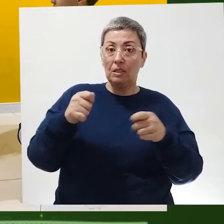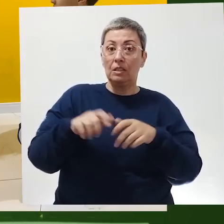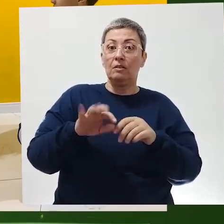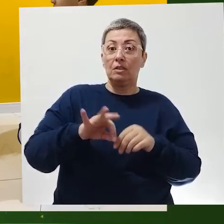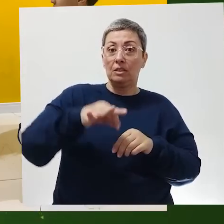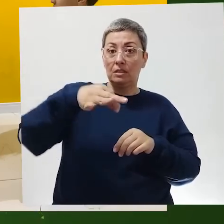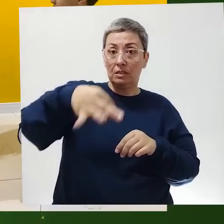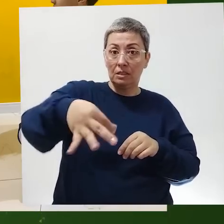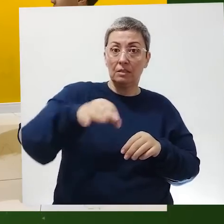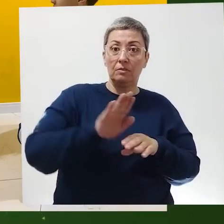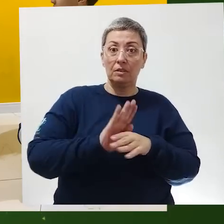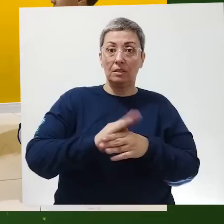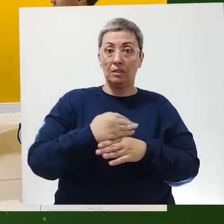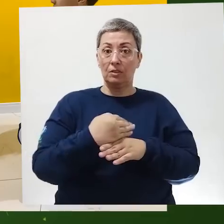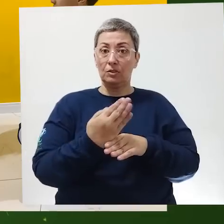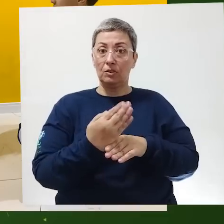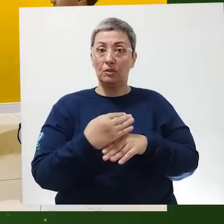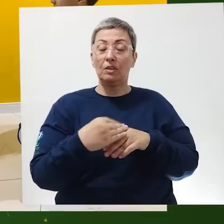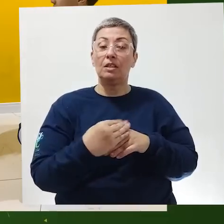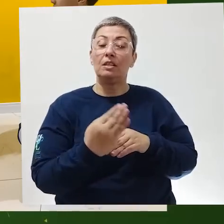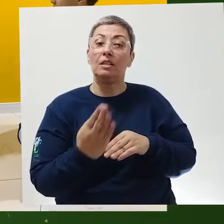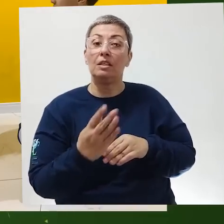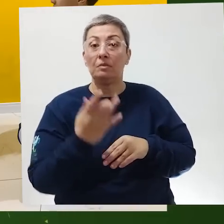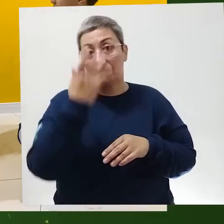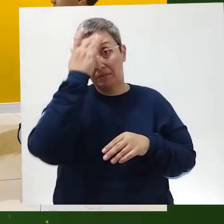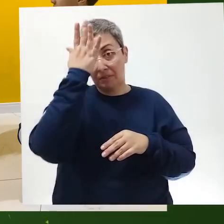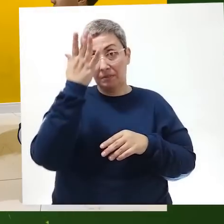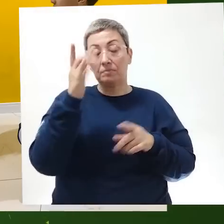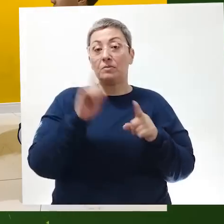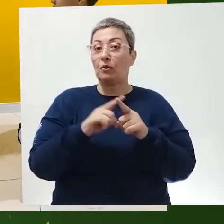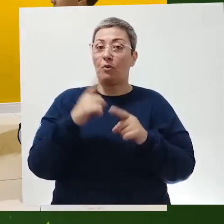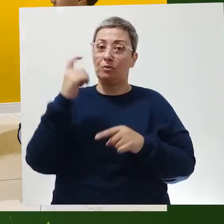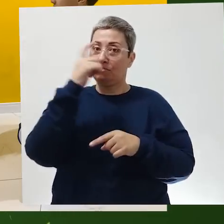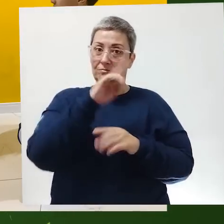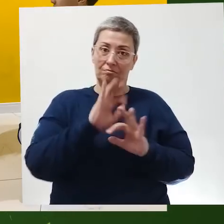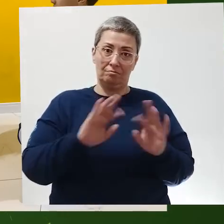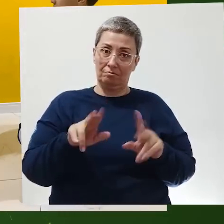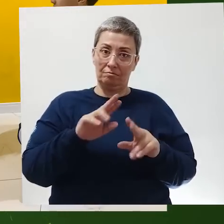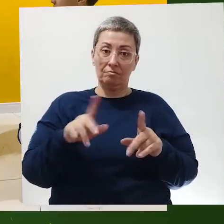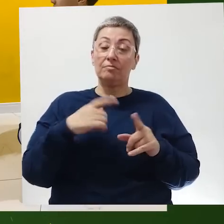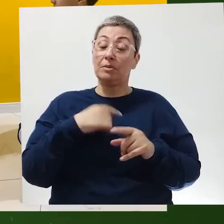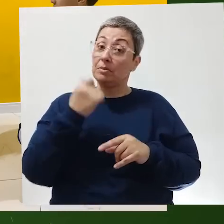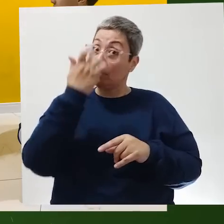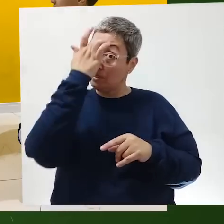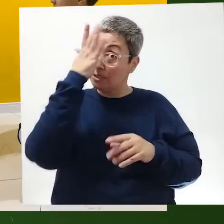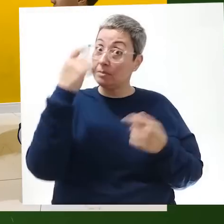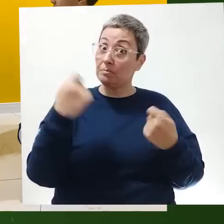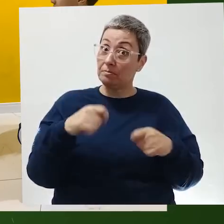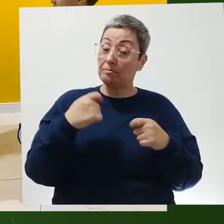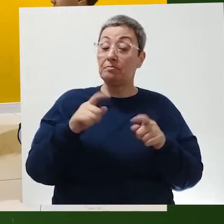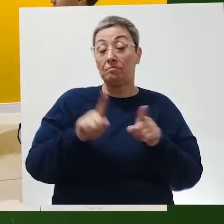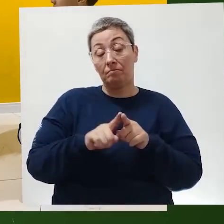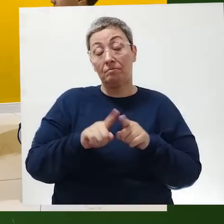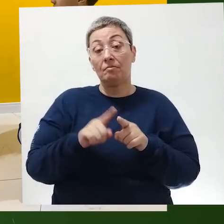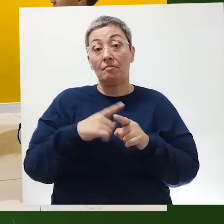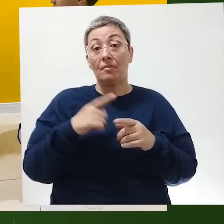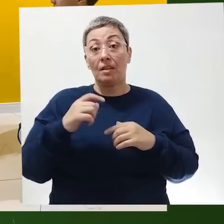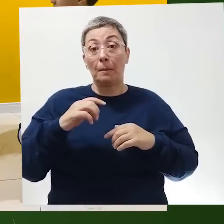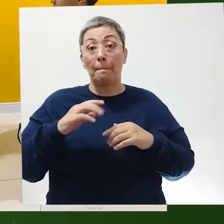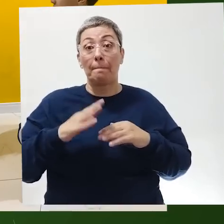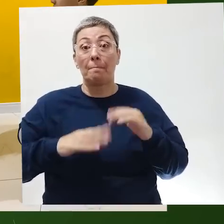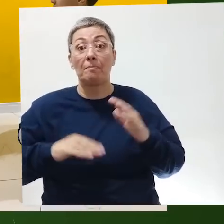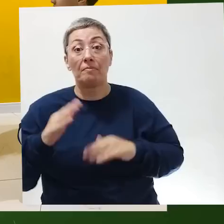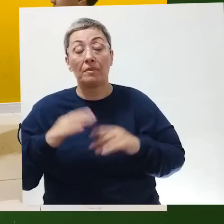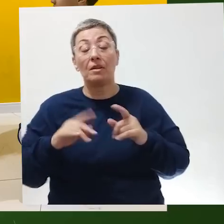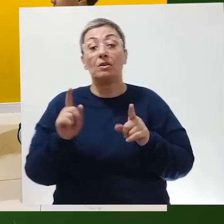a lapela, para que eu facilite para essa criança. Não vou dificultar, eu tenho que facilitar. Afinal, essa atividade está